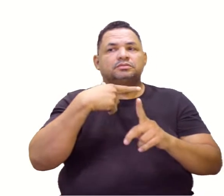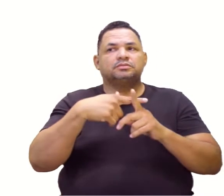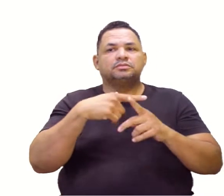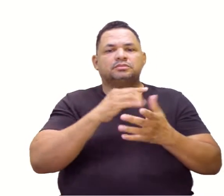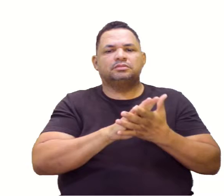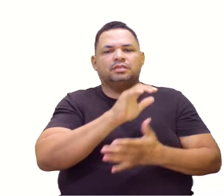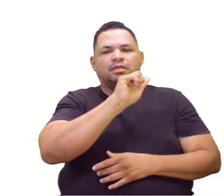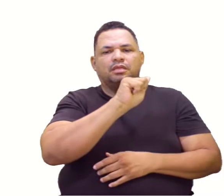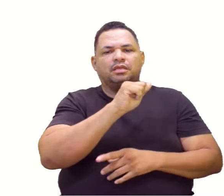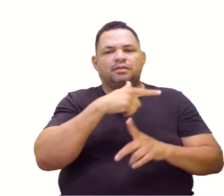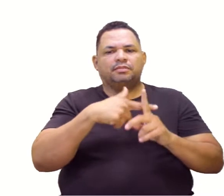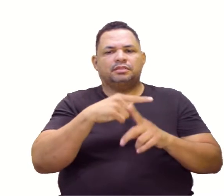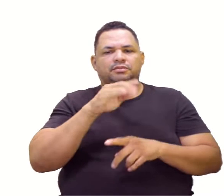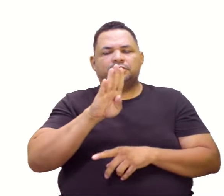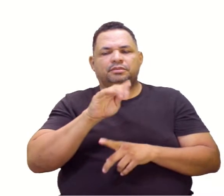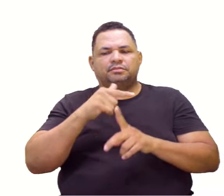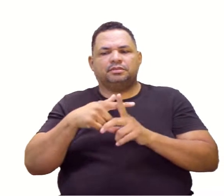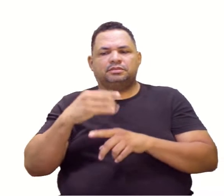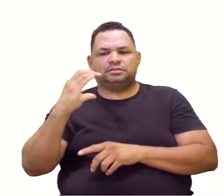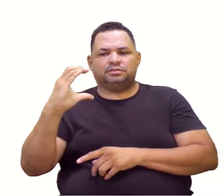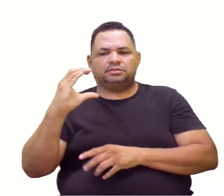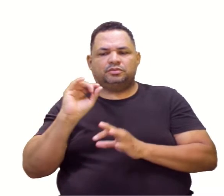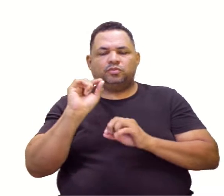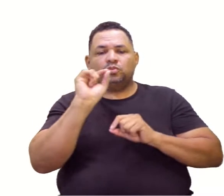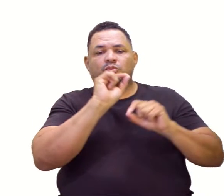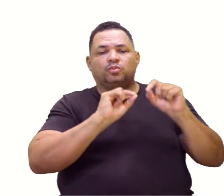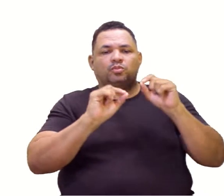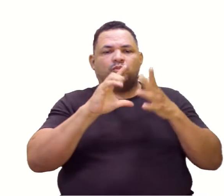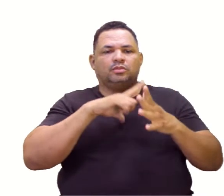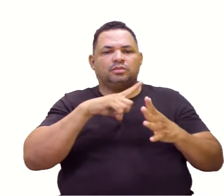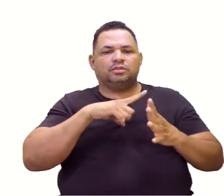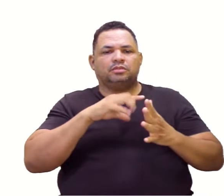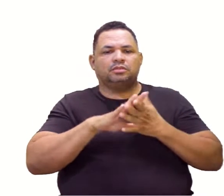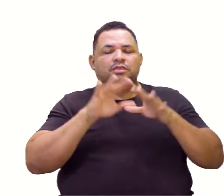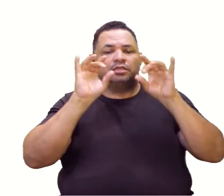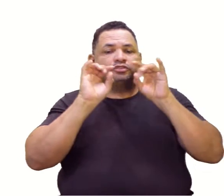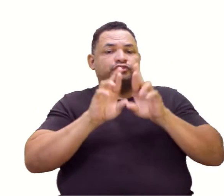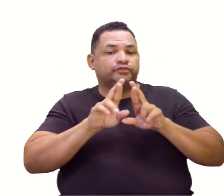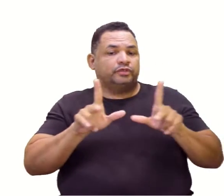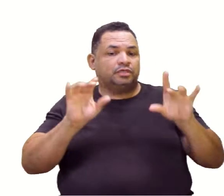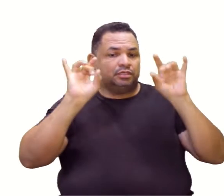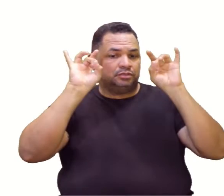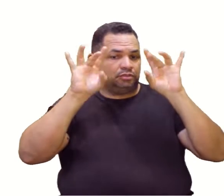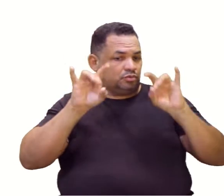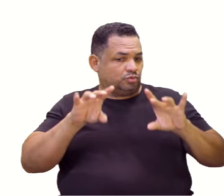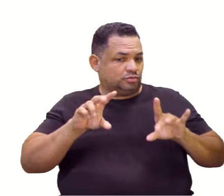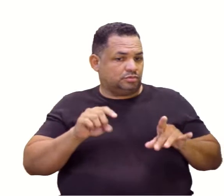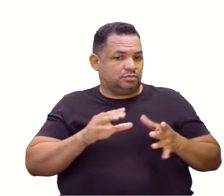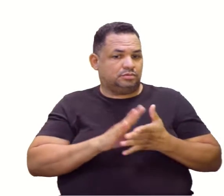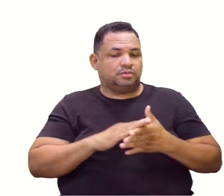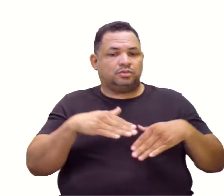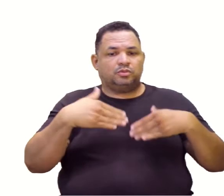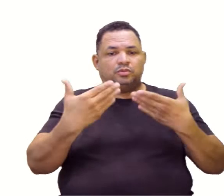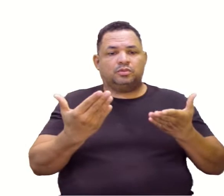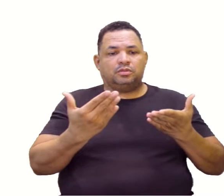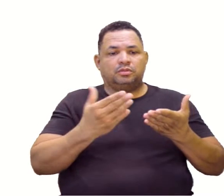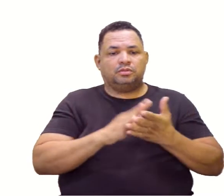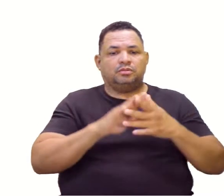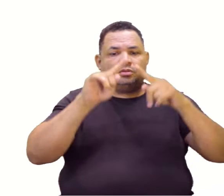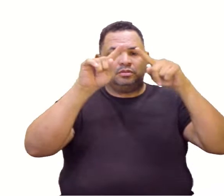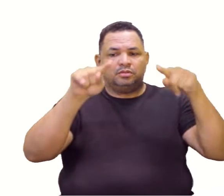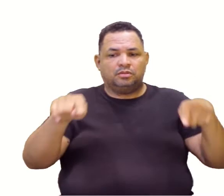A mais B mais C. Então, bem simples. O que vamos ter aqui de especial no perímetro, por exemplo, é quando ele disser